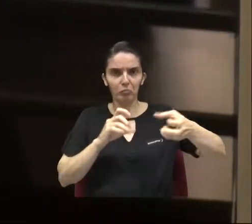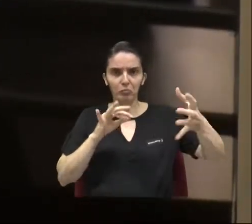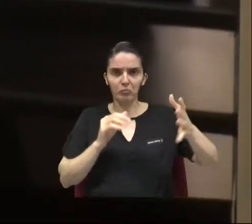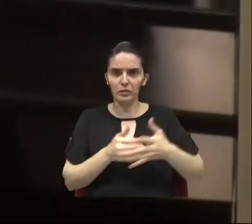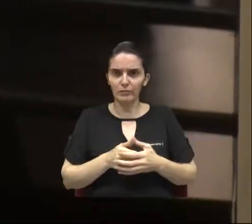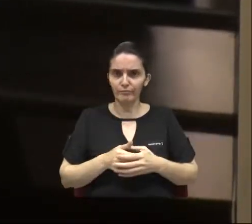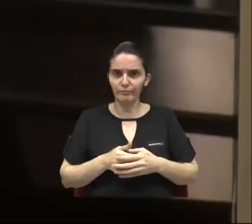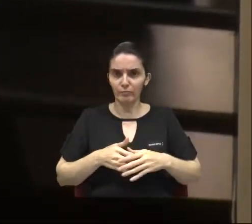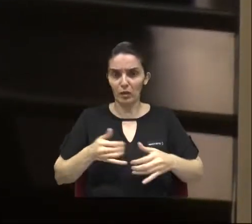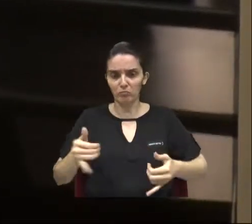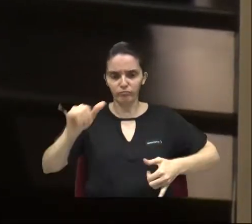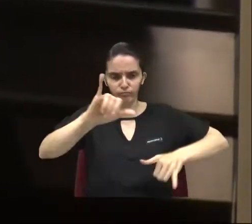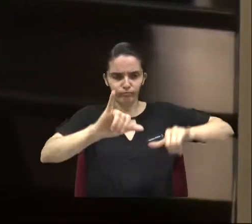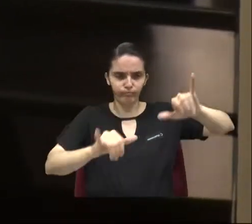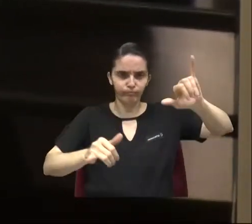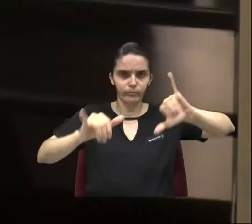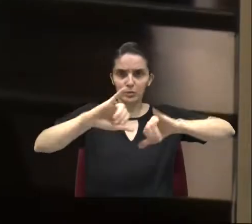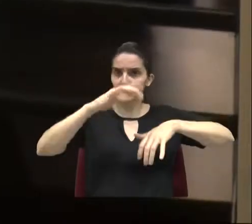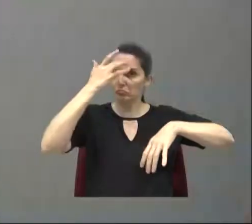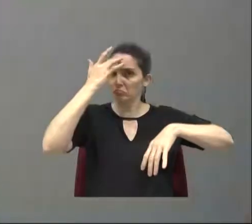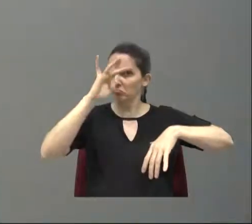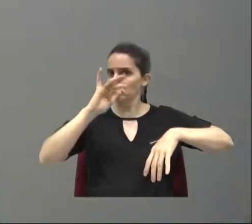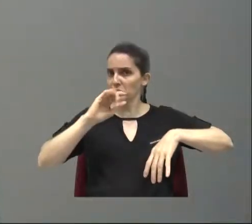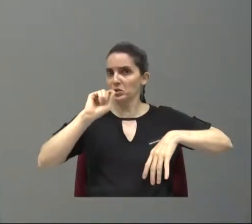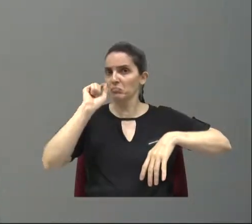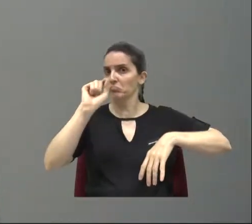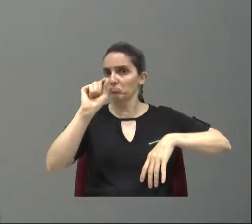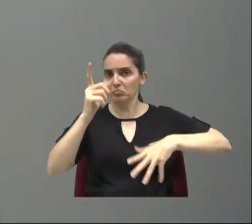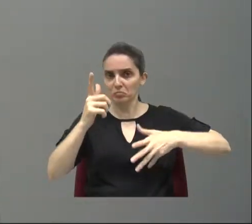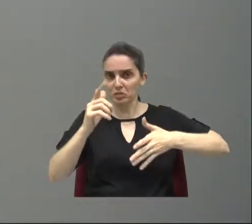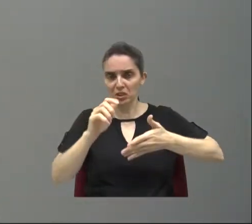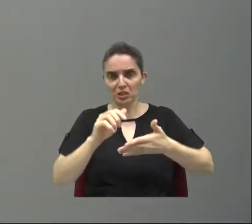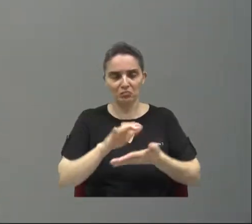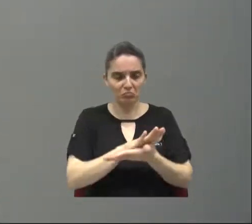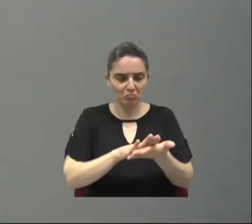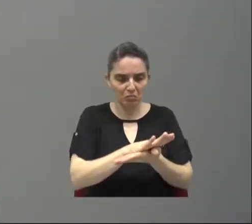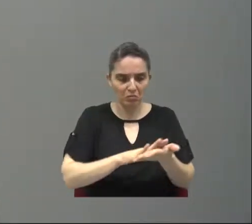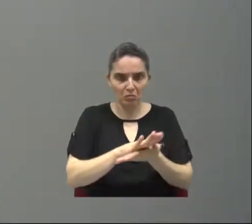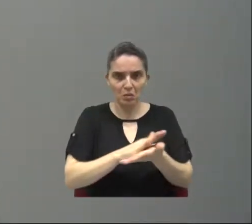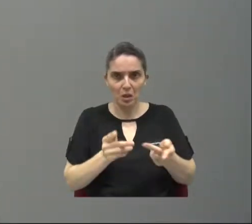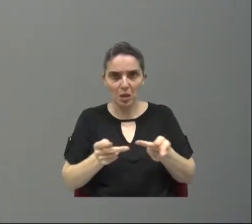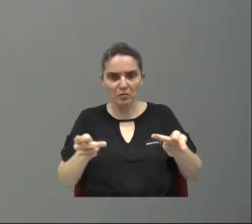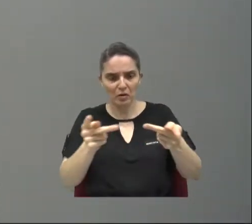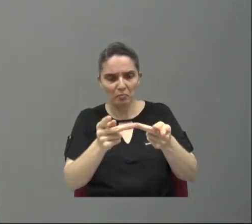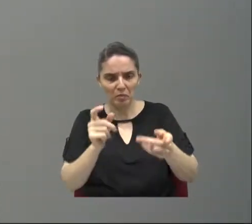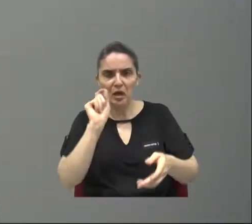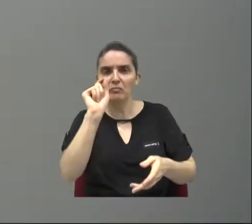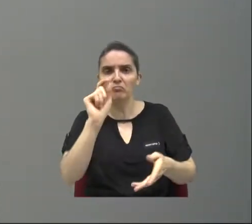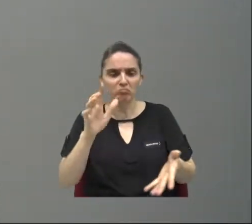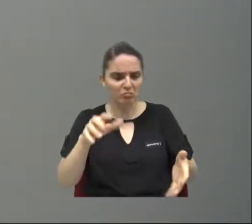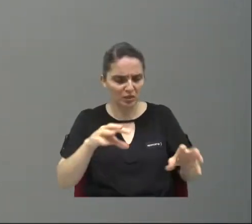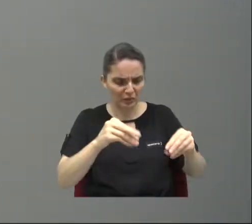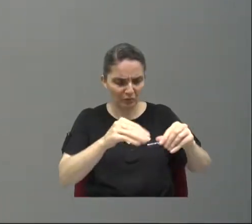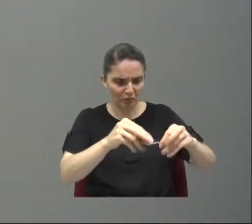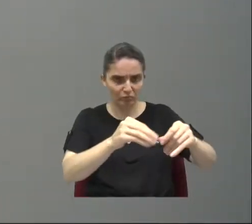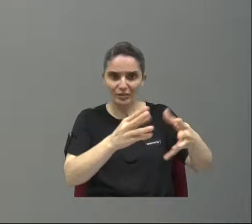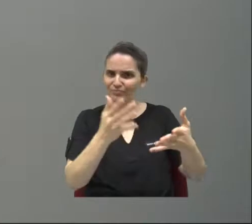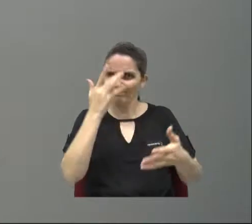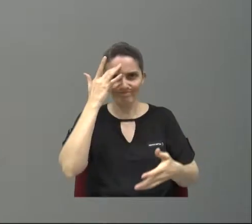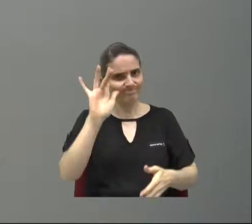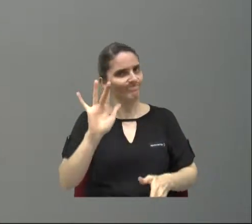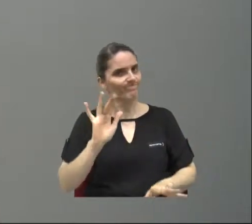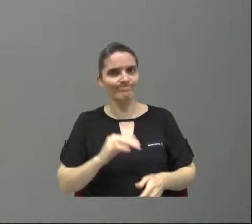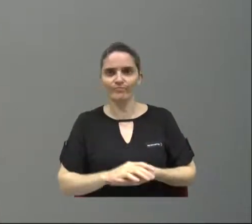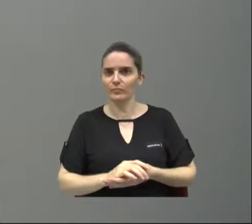química, não sabe se é detergente ou o que seja neste rio. E quero aqui agradecer ao cabo